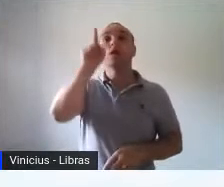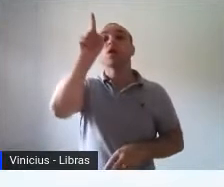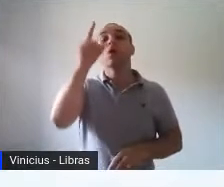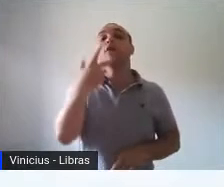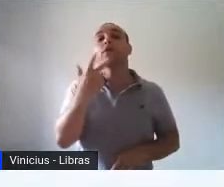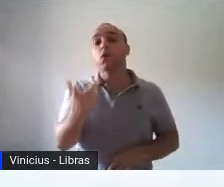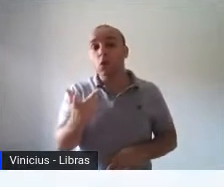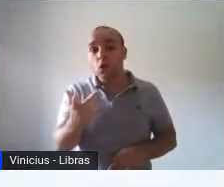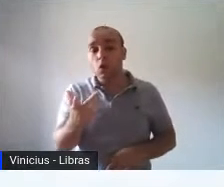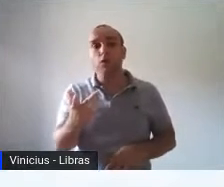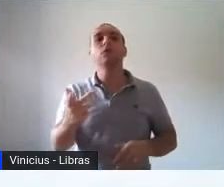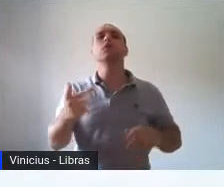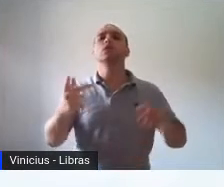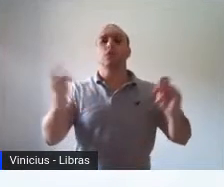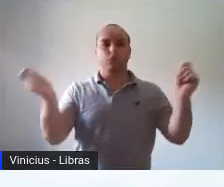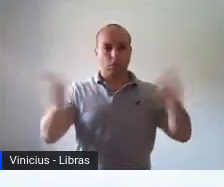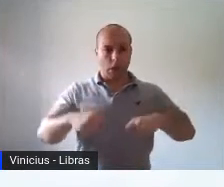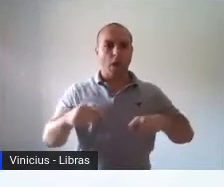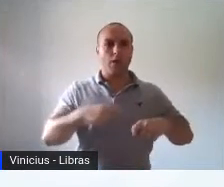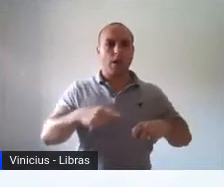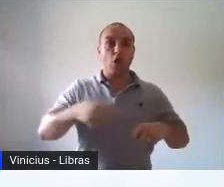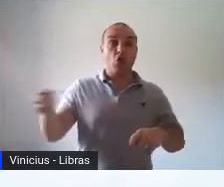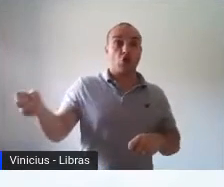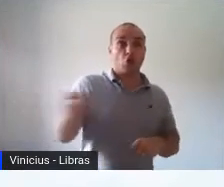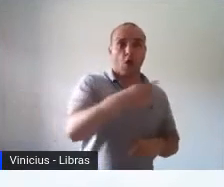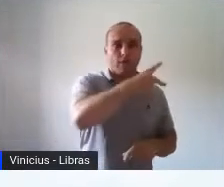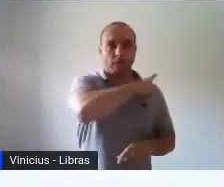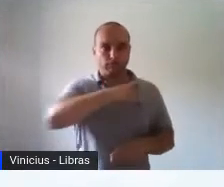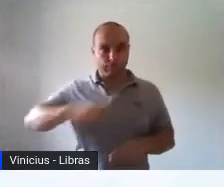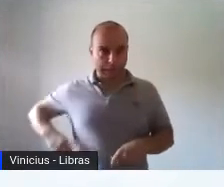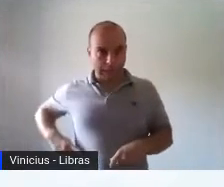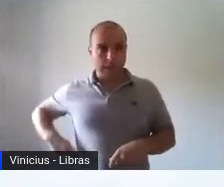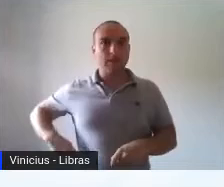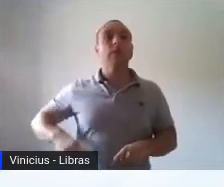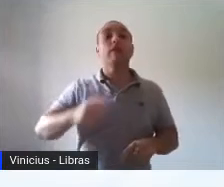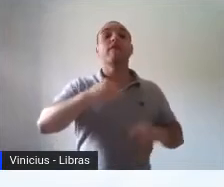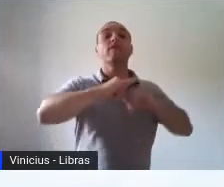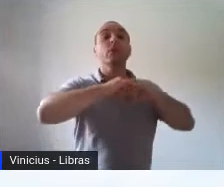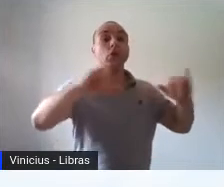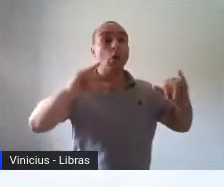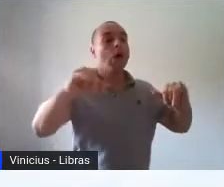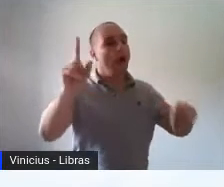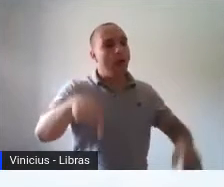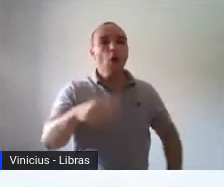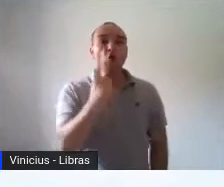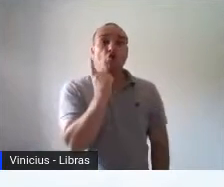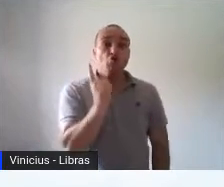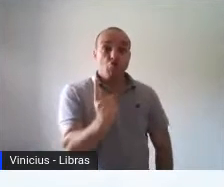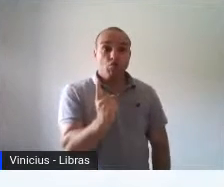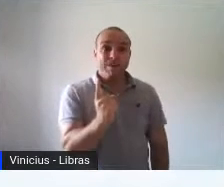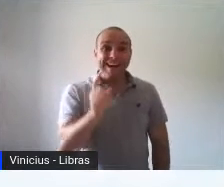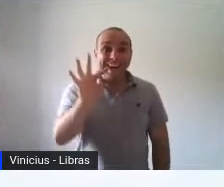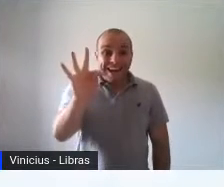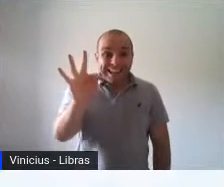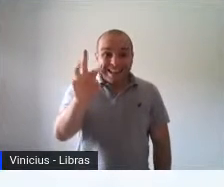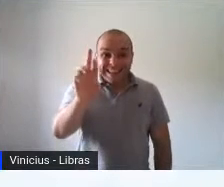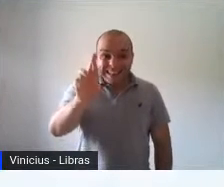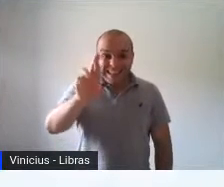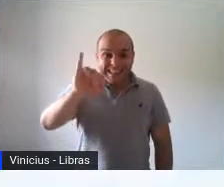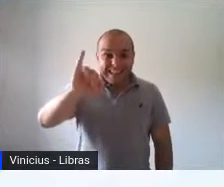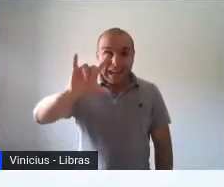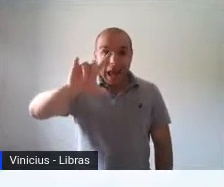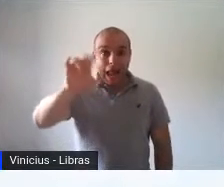novo ontem o novo presidente dos Estados Unidos anunciou um pacote de $1 trilhão para injetar na